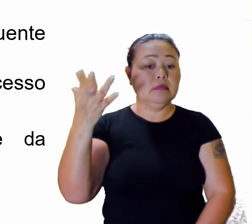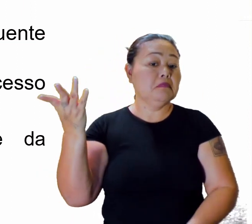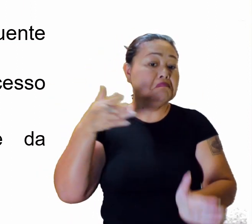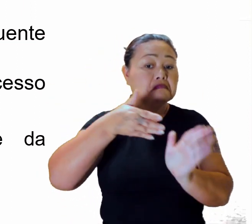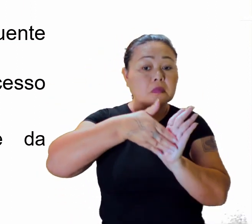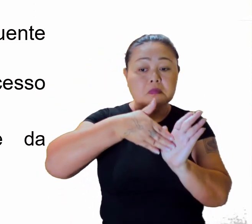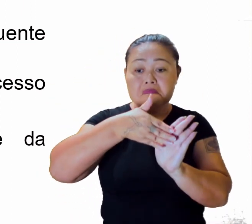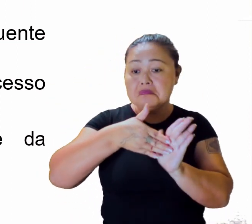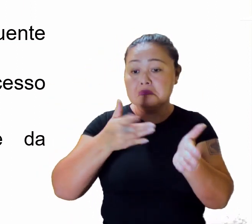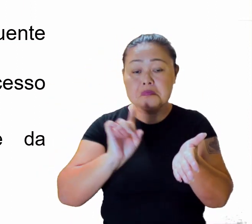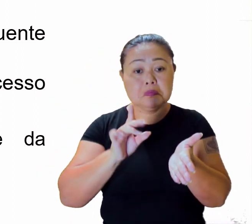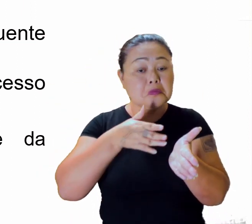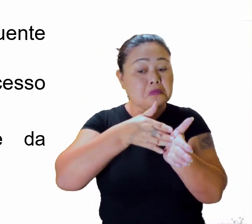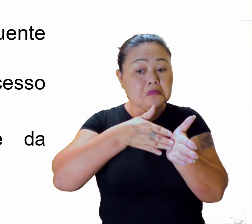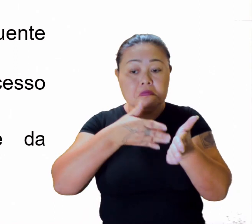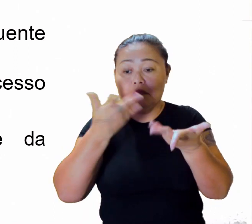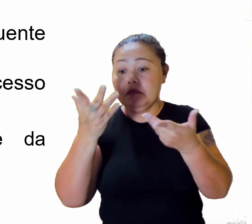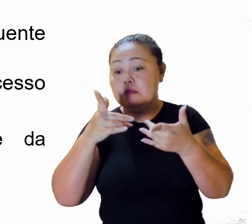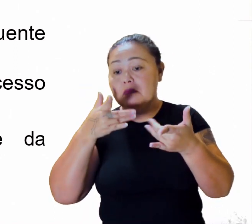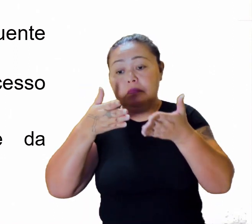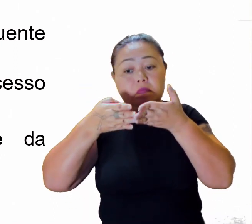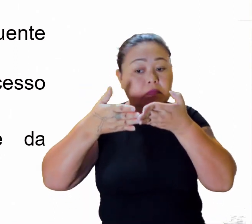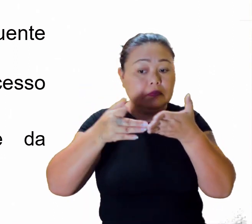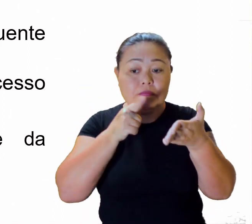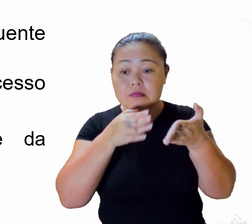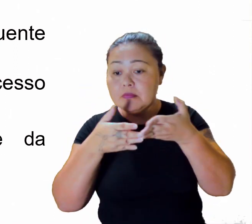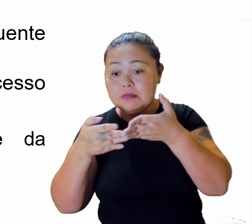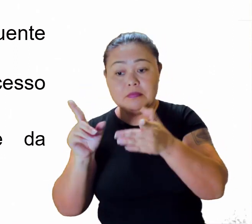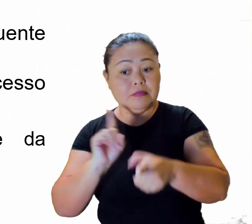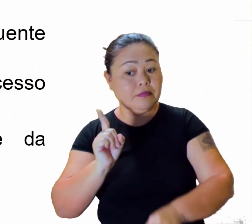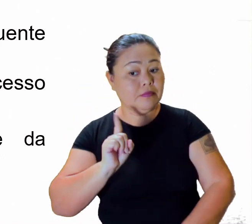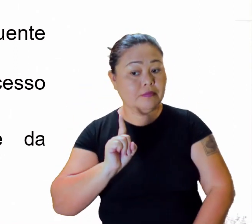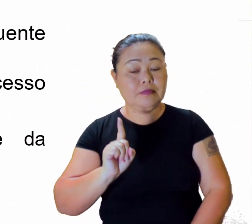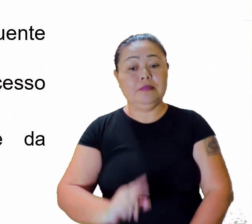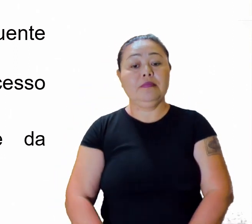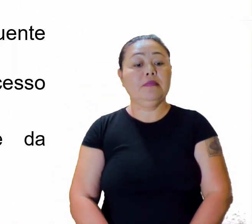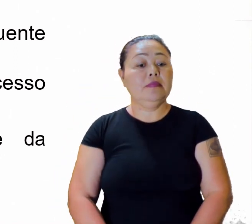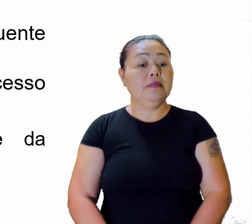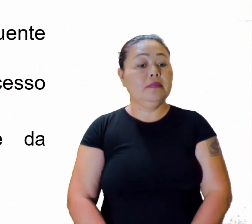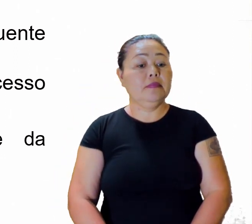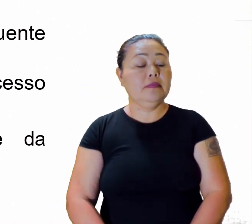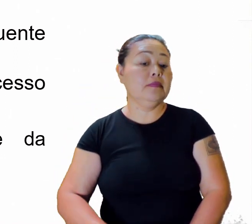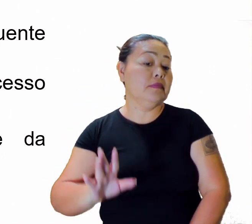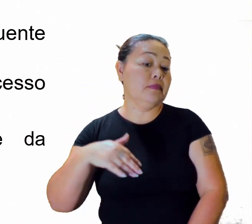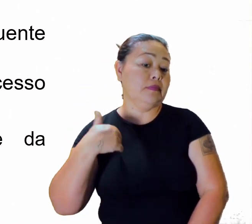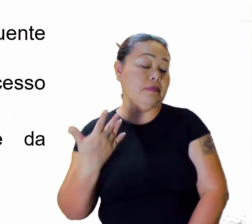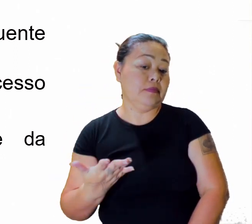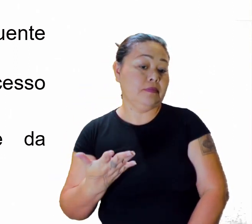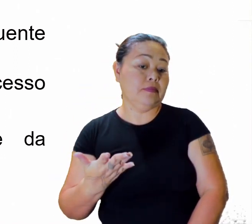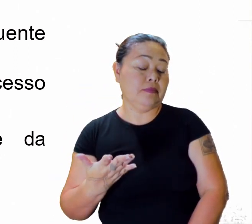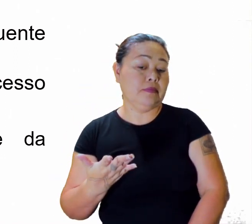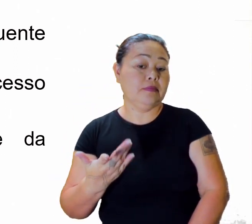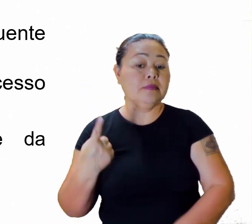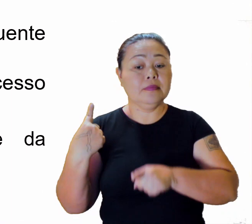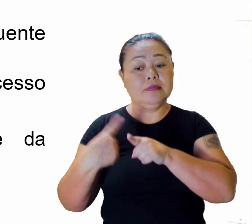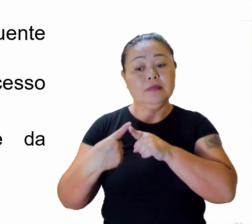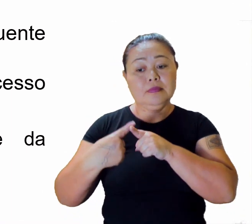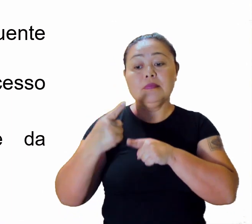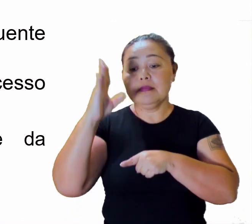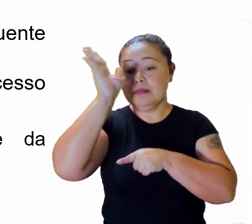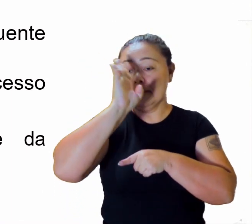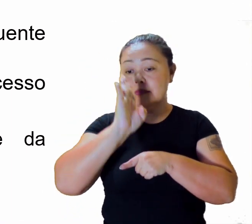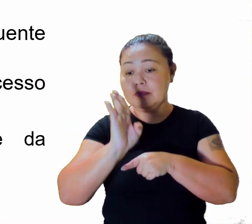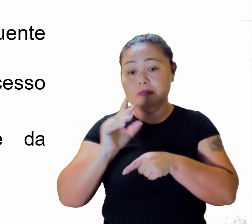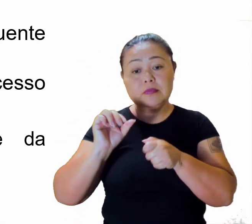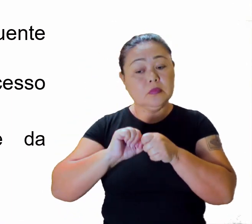né? Não falamos de ferrovias, Nem hidrovias, nada disso. Não é isso? Então, até porque no Brasil a gente